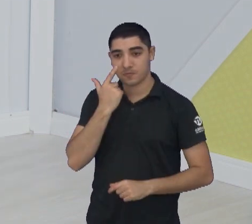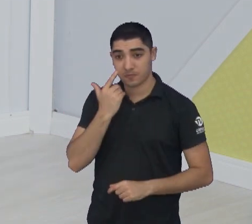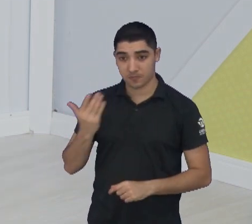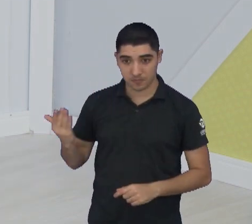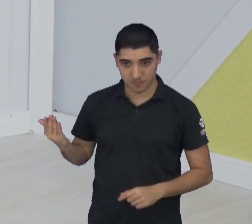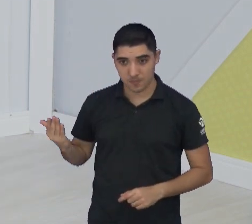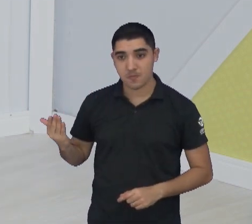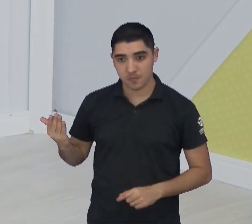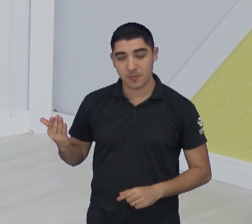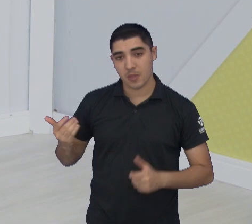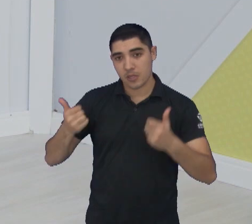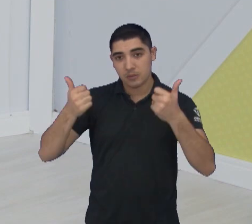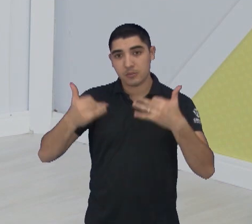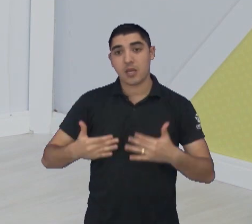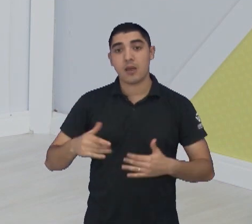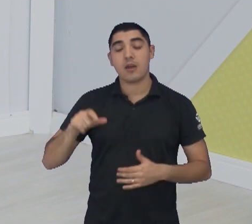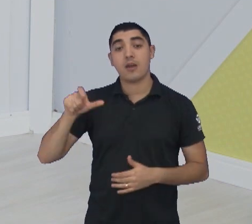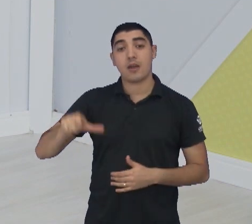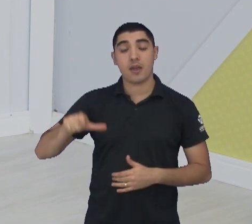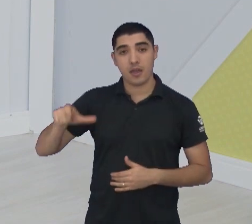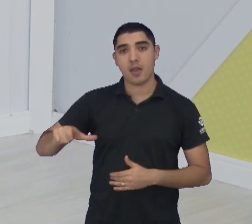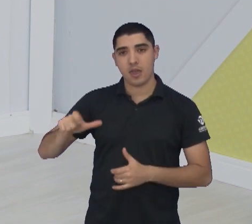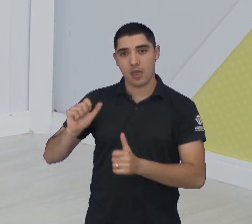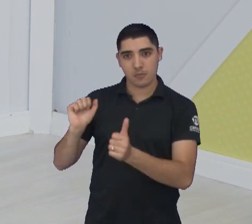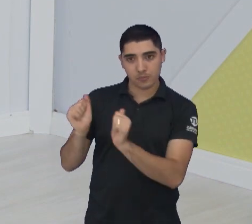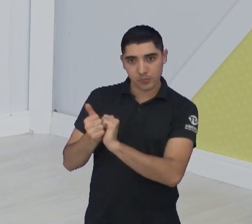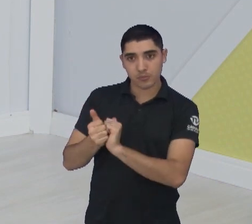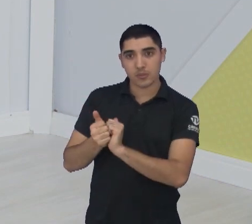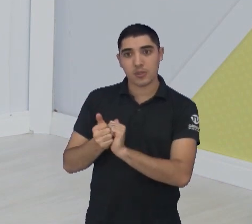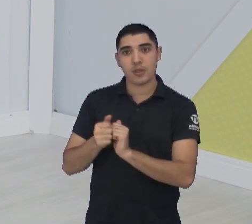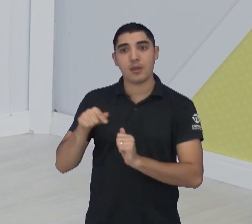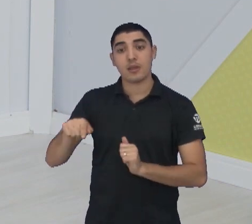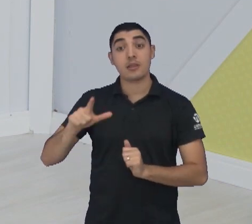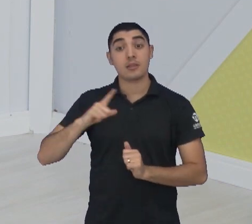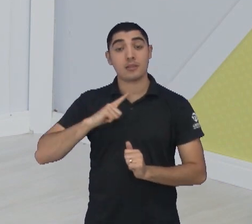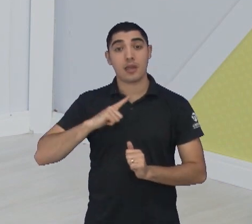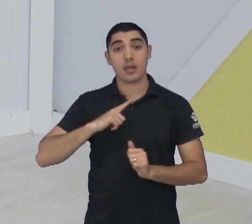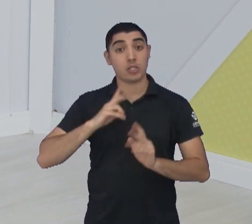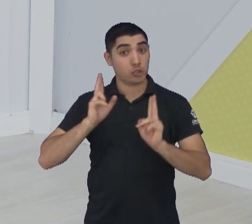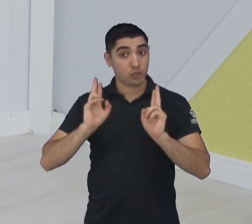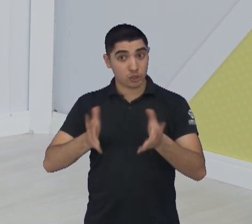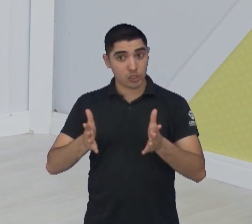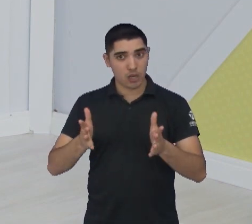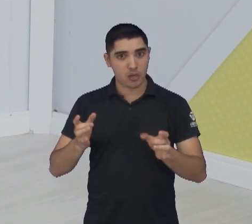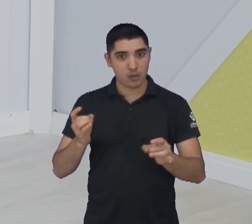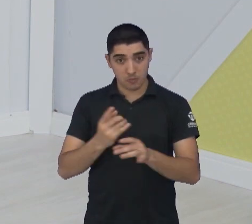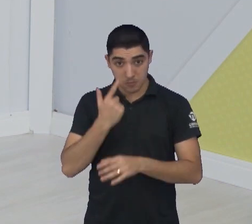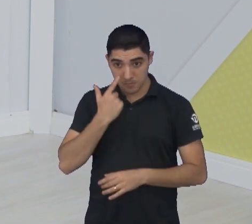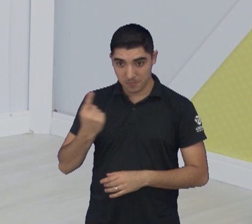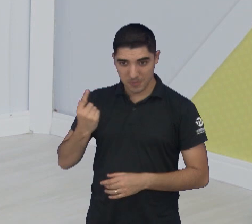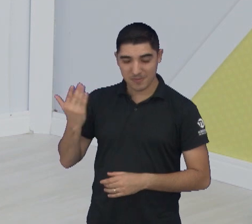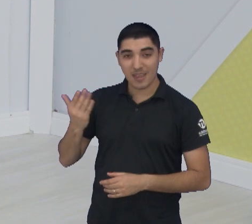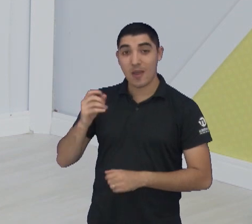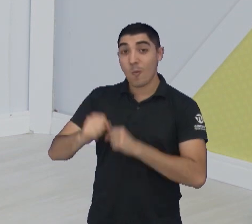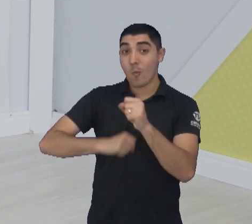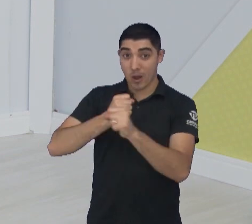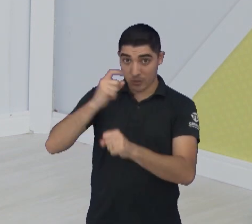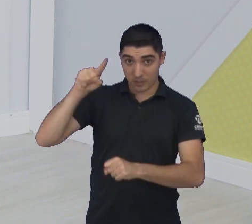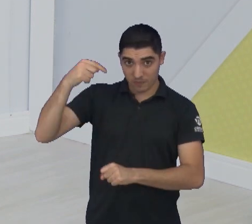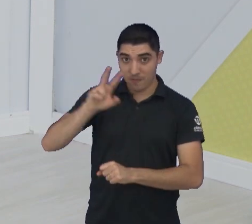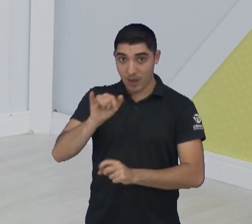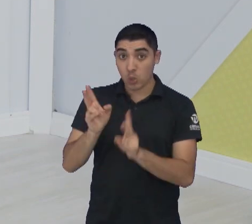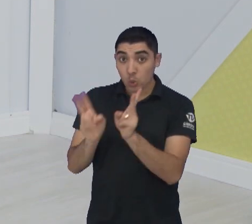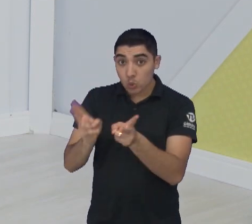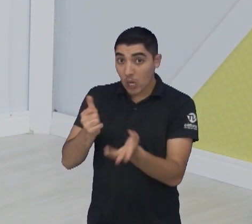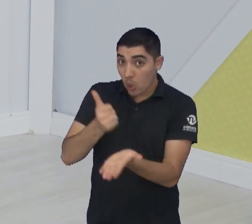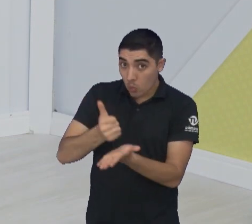que estão com contrato já para a Série A2 do ano que vem. É a primeira aí, Matheus, vai. É essa aí mesmo. E aí, ó,